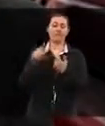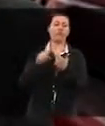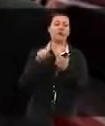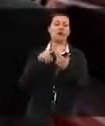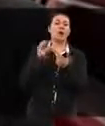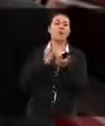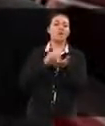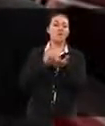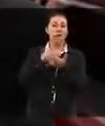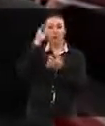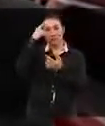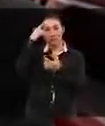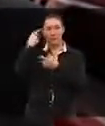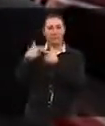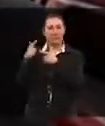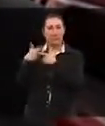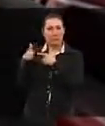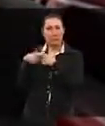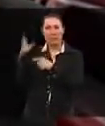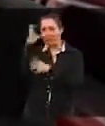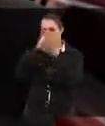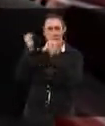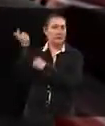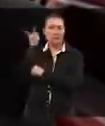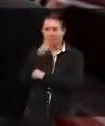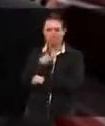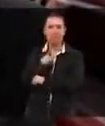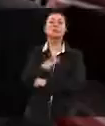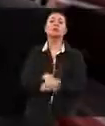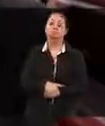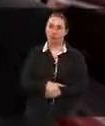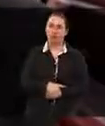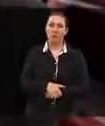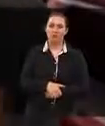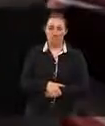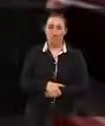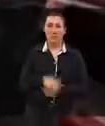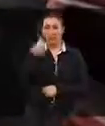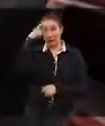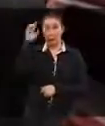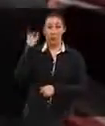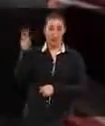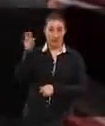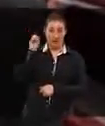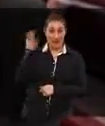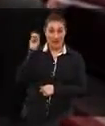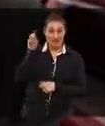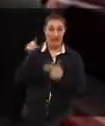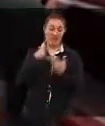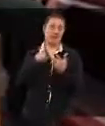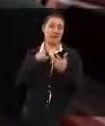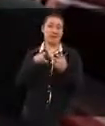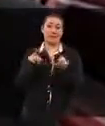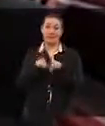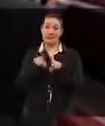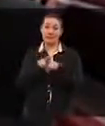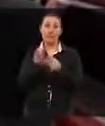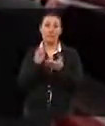com distúrbios na aprendizagem, né? Então a gente precisa realmente dores de cabeça,